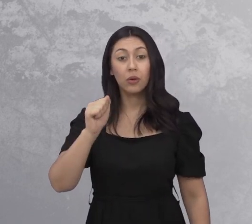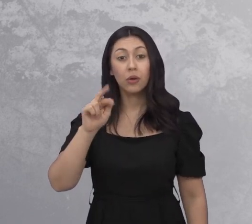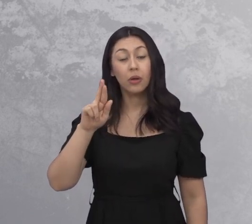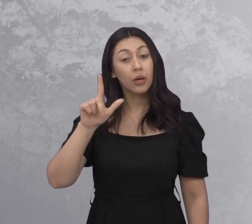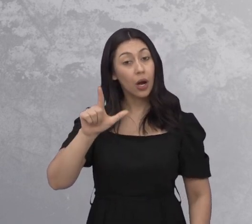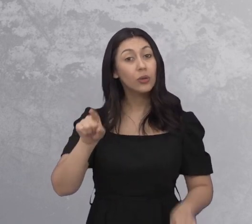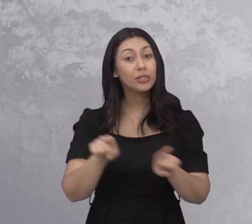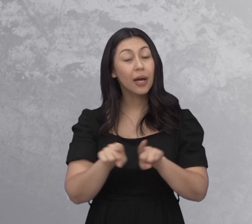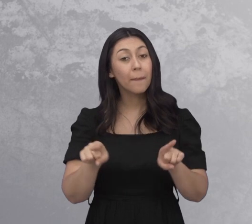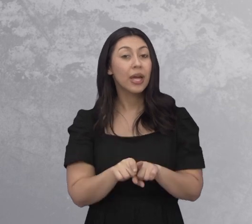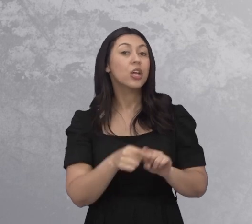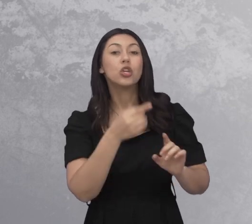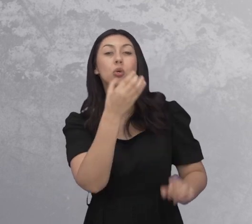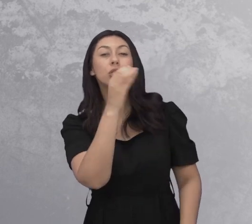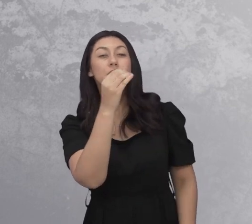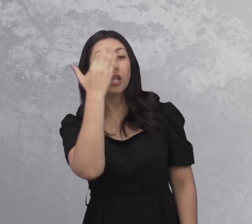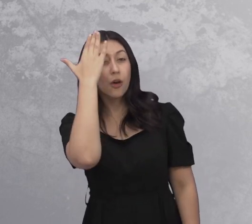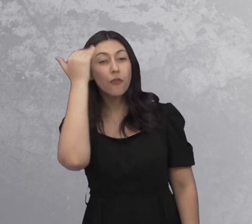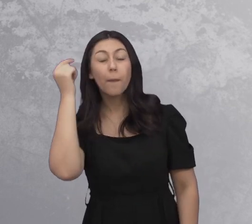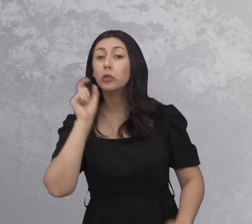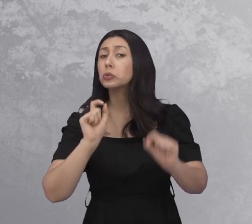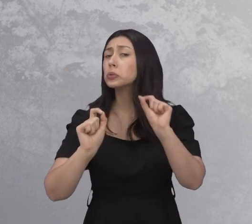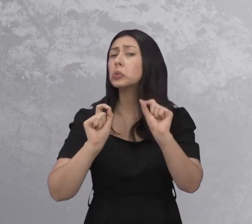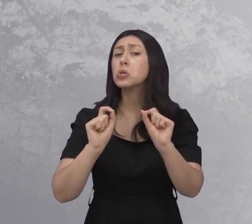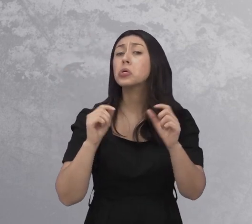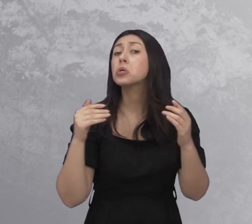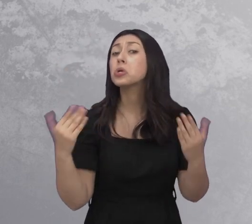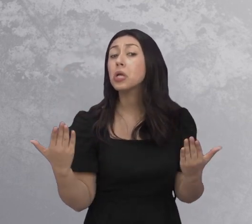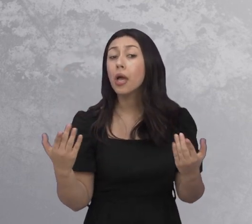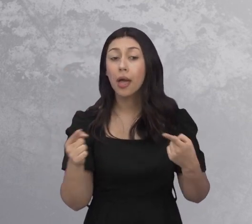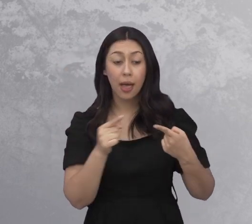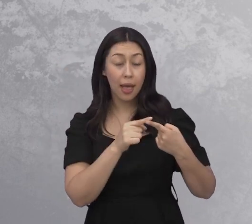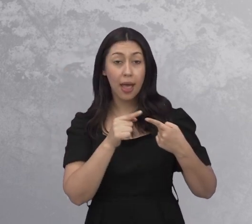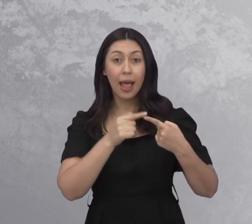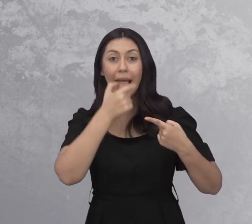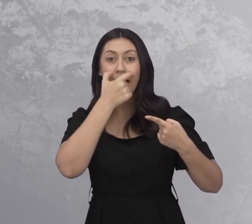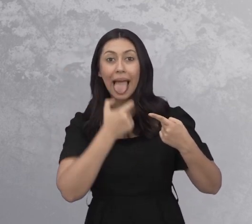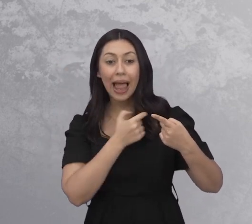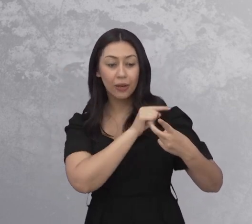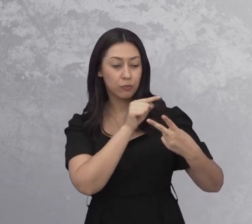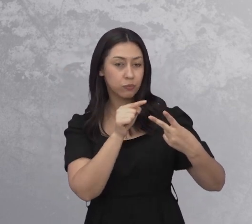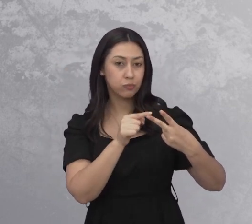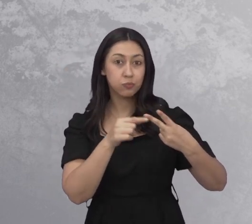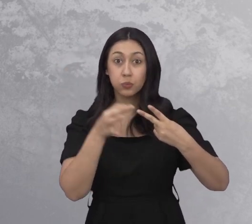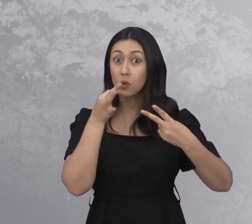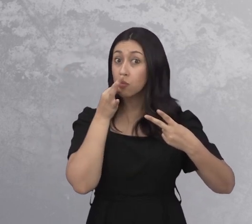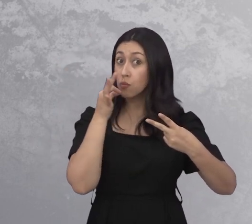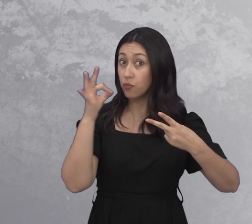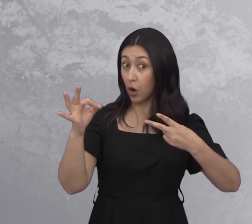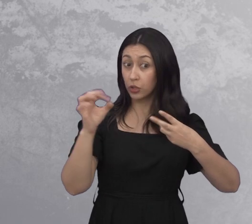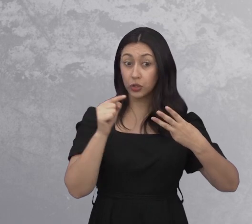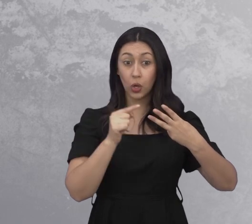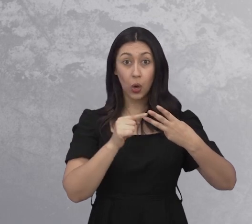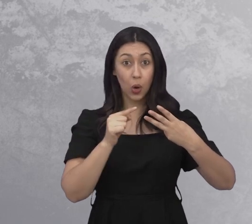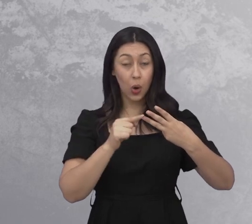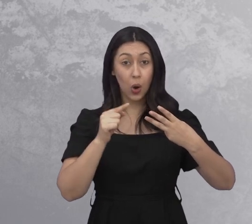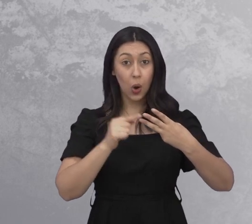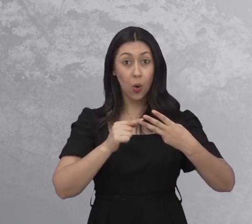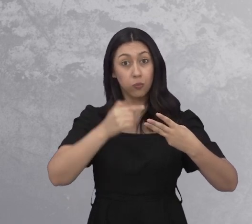um cientista muito famoso. Quem é esse cientista, Renato? Albert Einstein, Sigmund Freud ou Charles